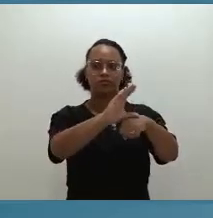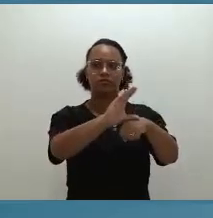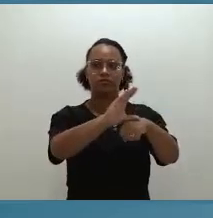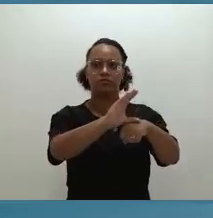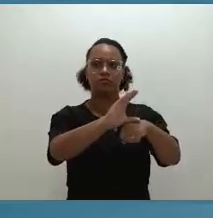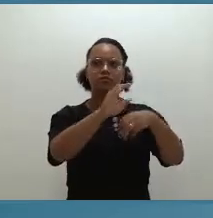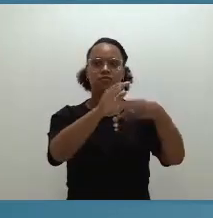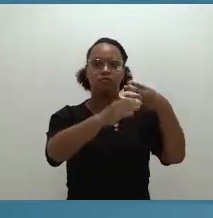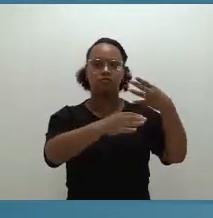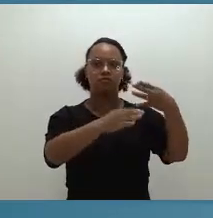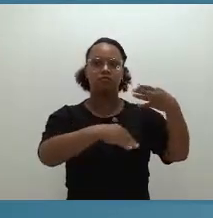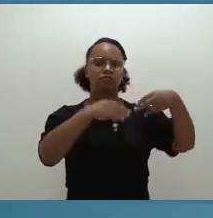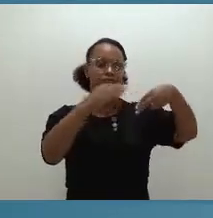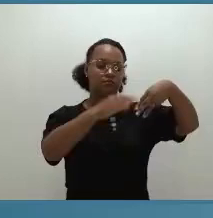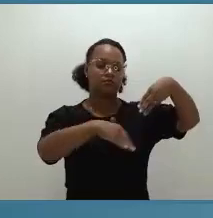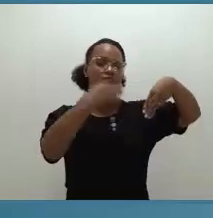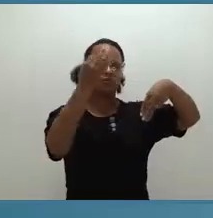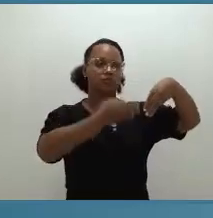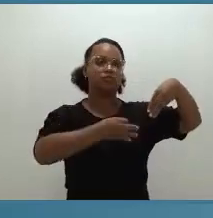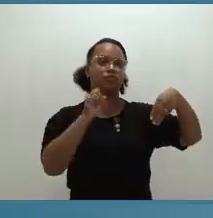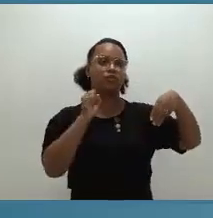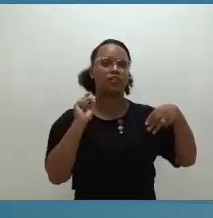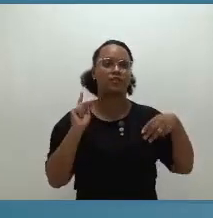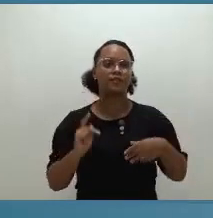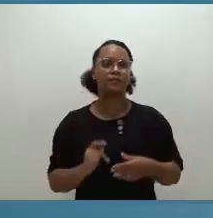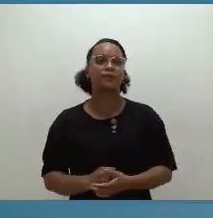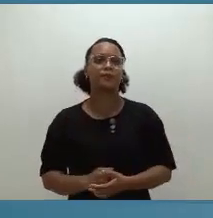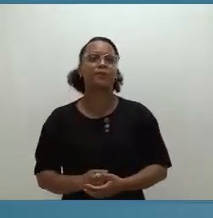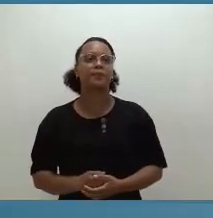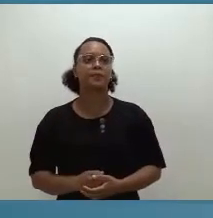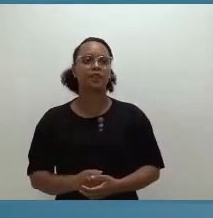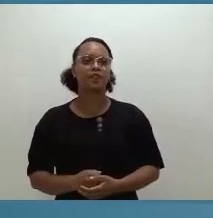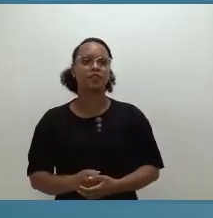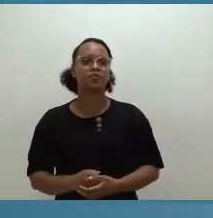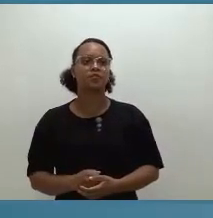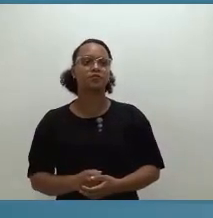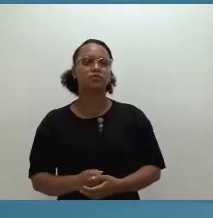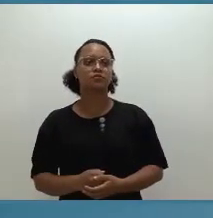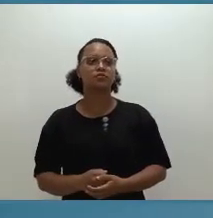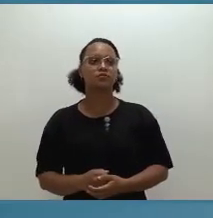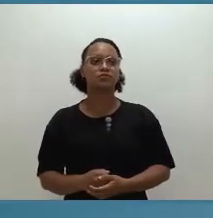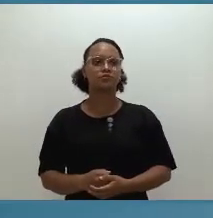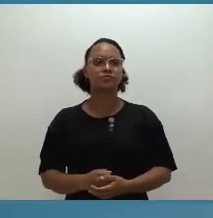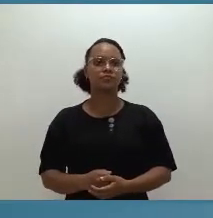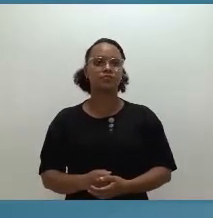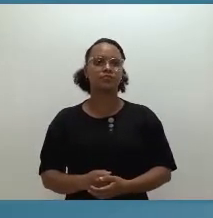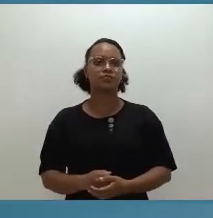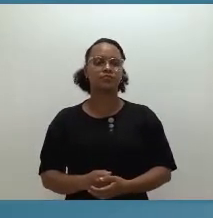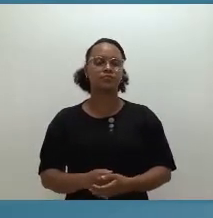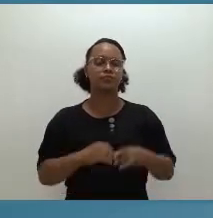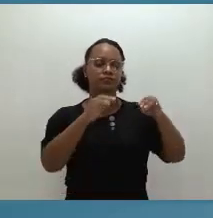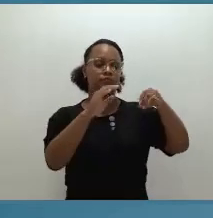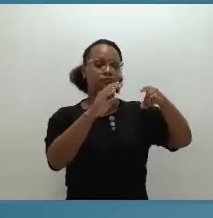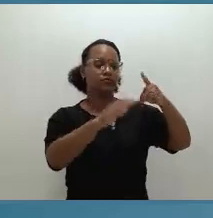Vou perguntar. Quem está pedindo a palavra é o embargador